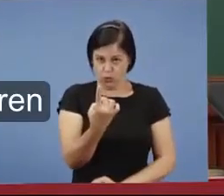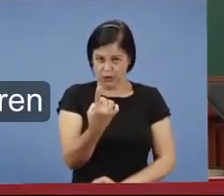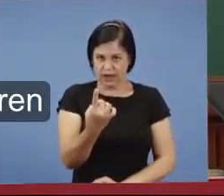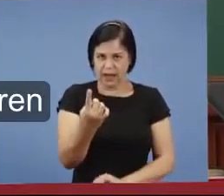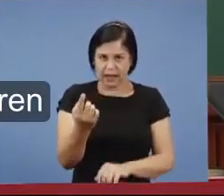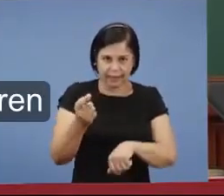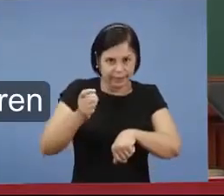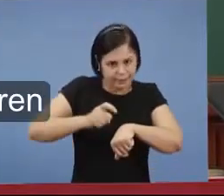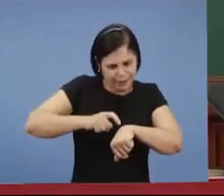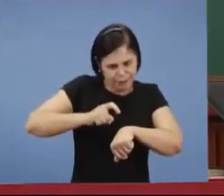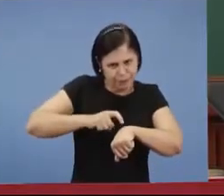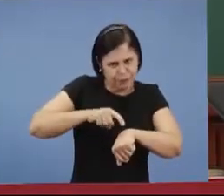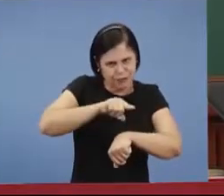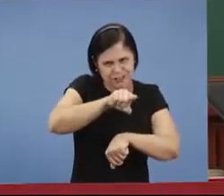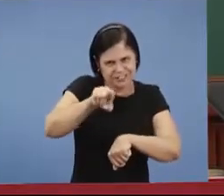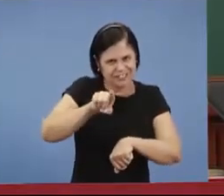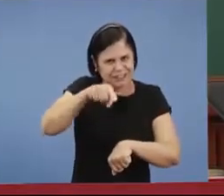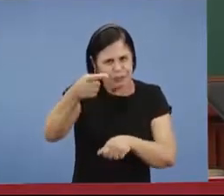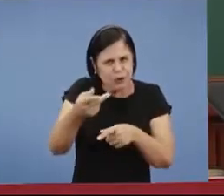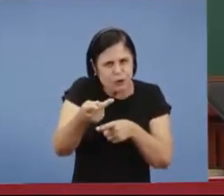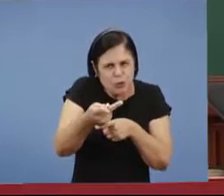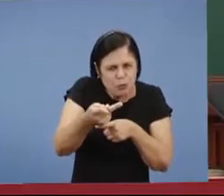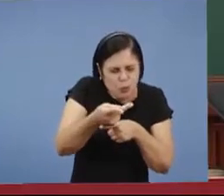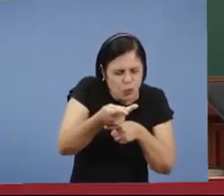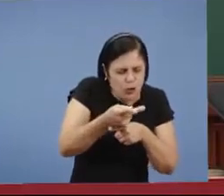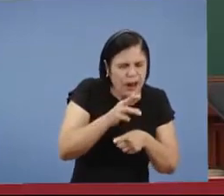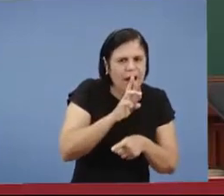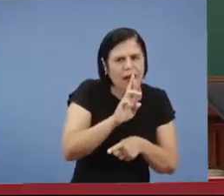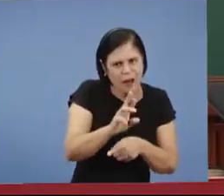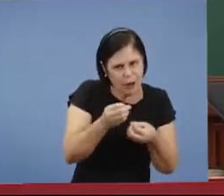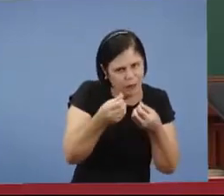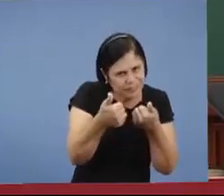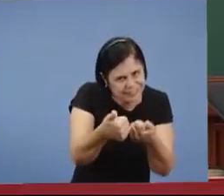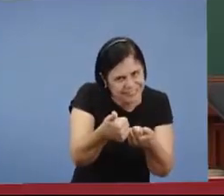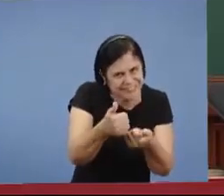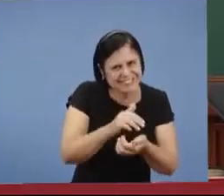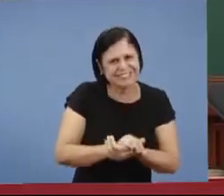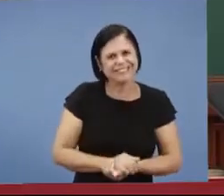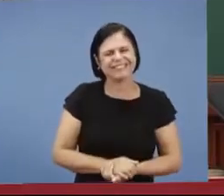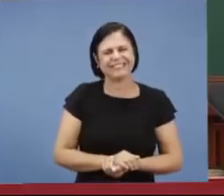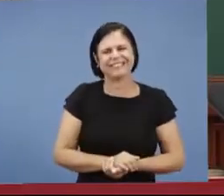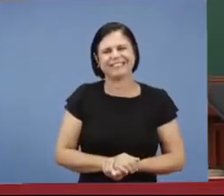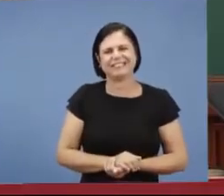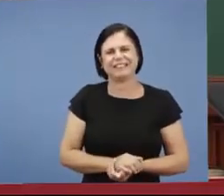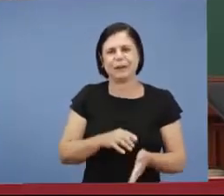tempo aos irmãos para resolverem, né? Para darem as respostas